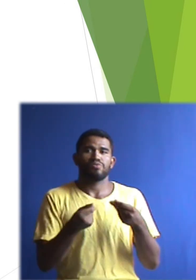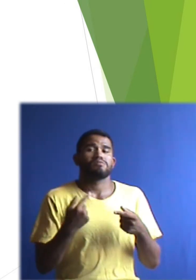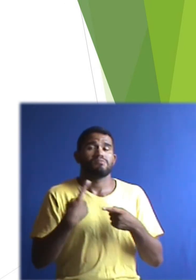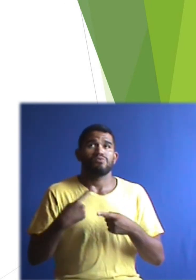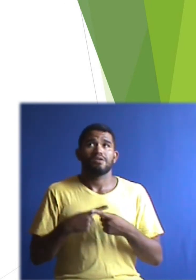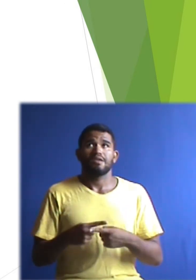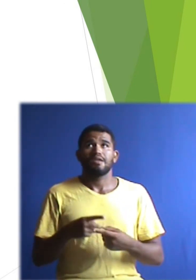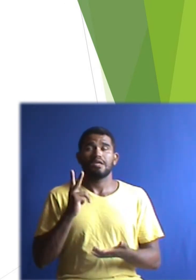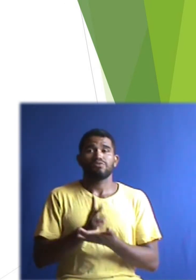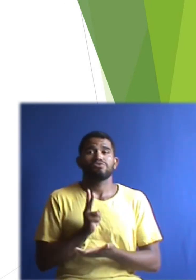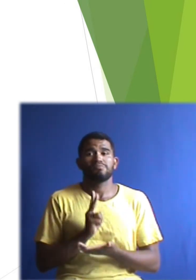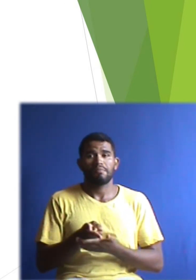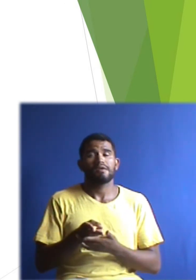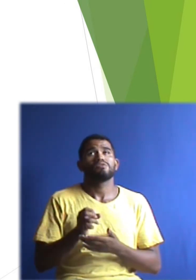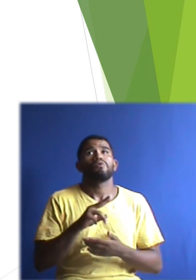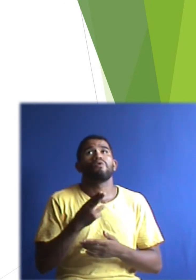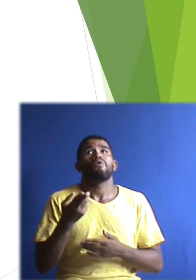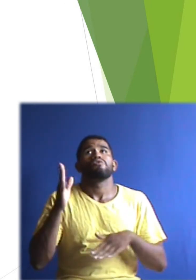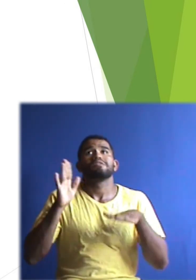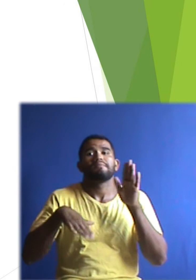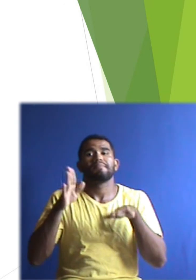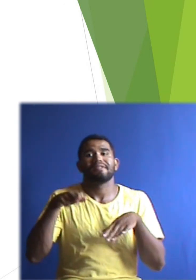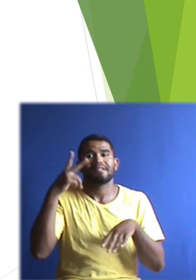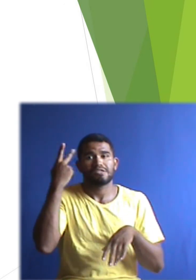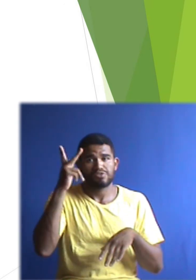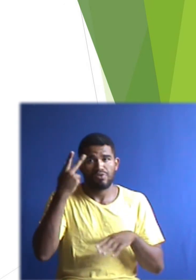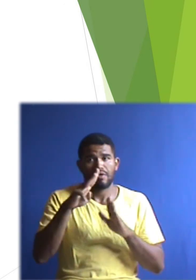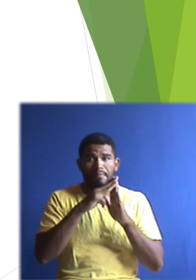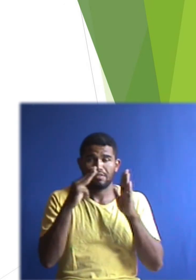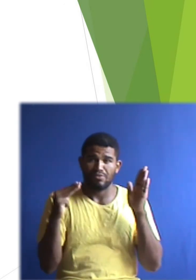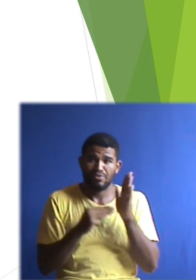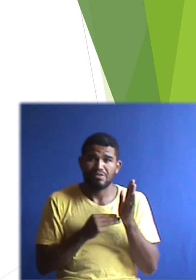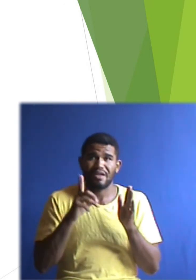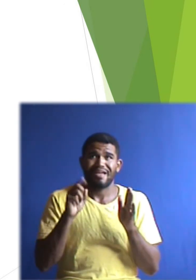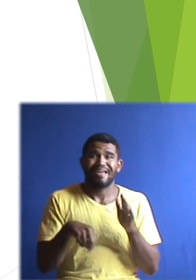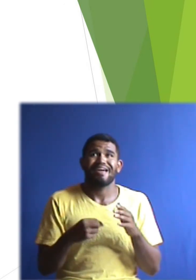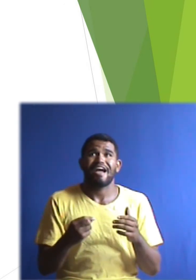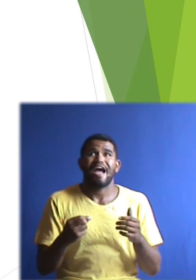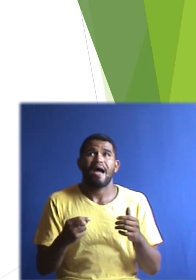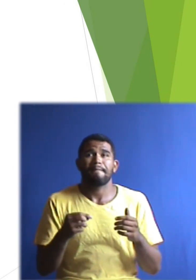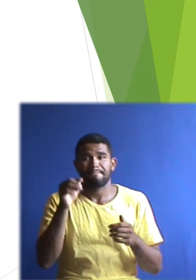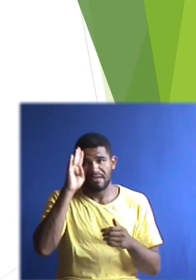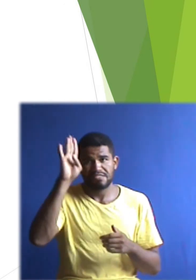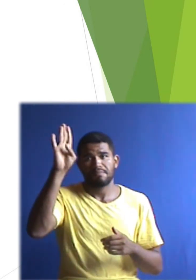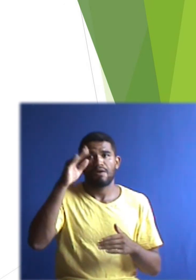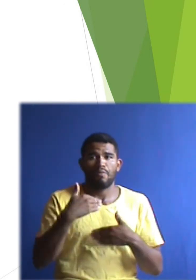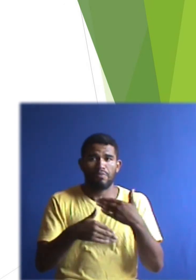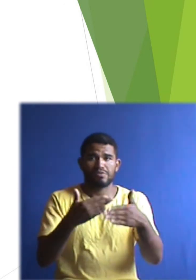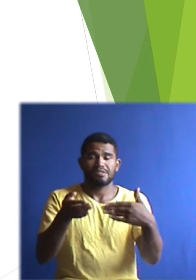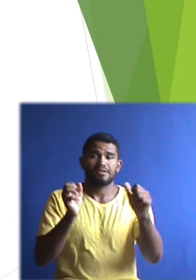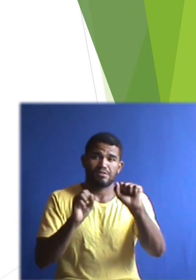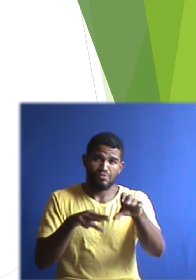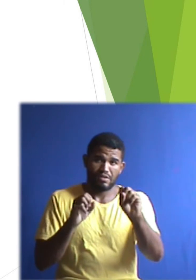momento ou em dados momentos históricos, aquela metodologia foi a definidora do processo de